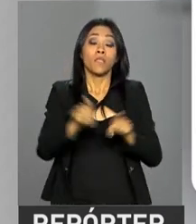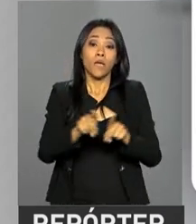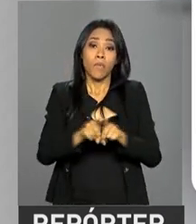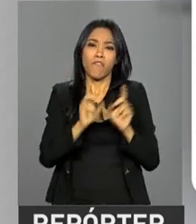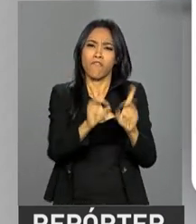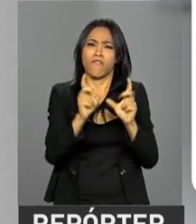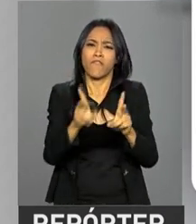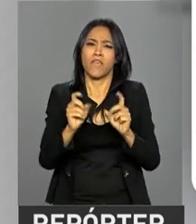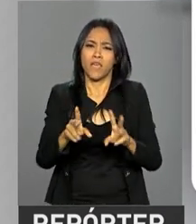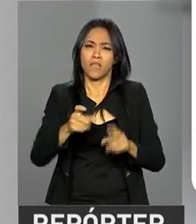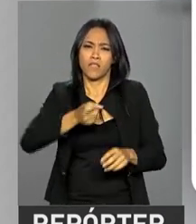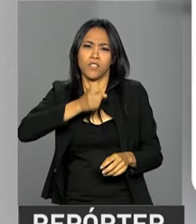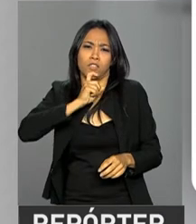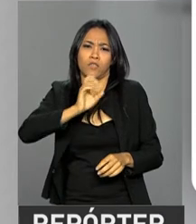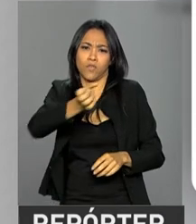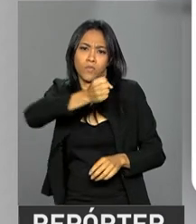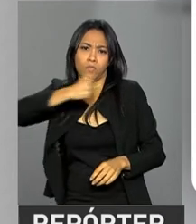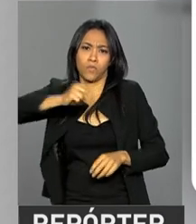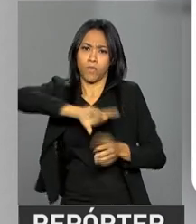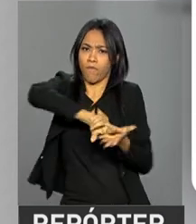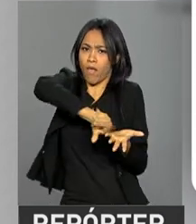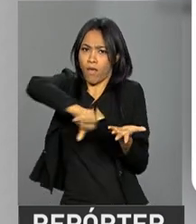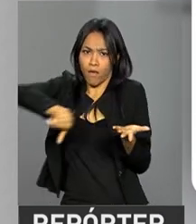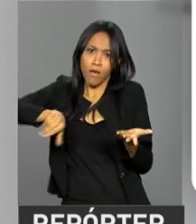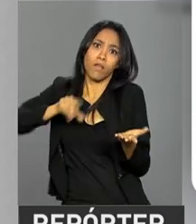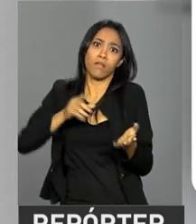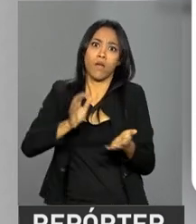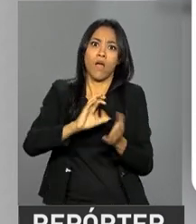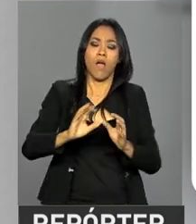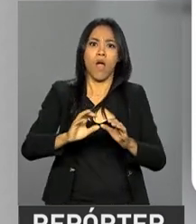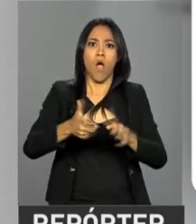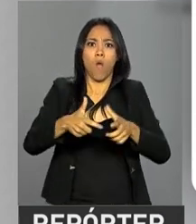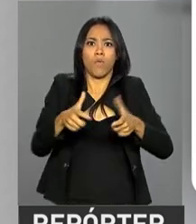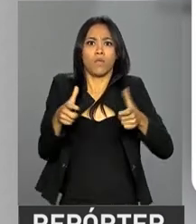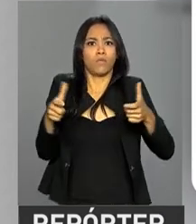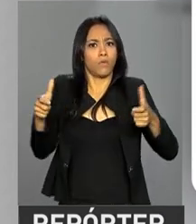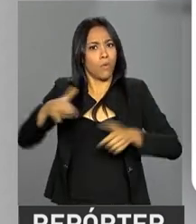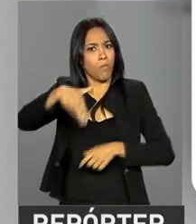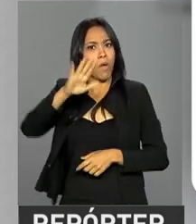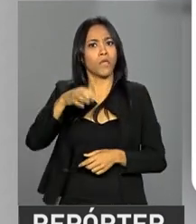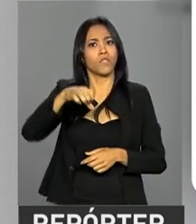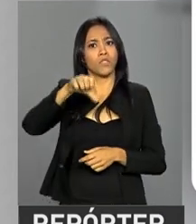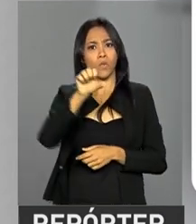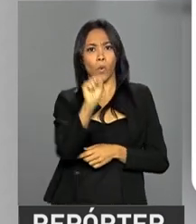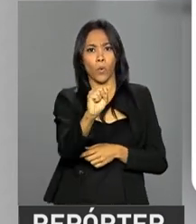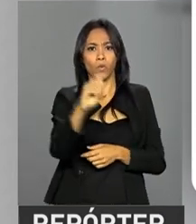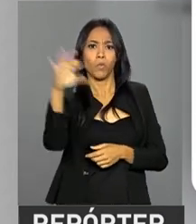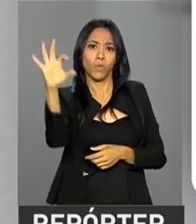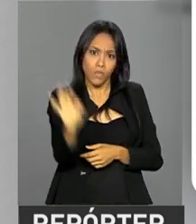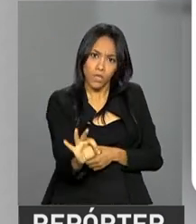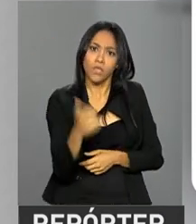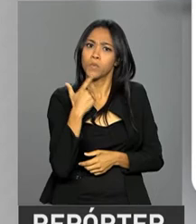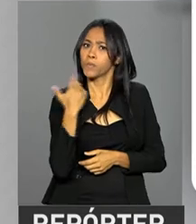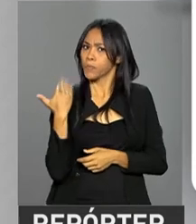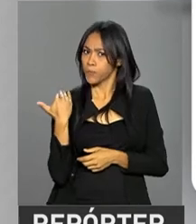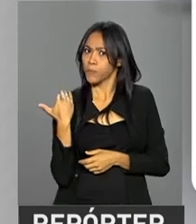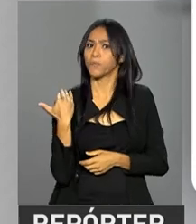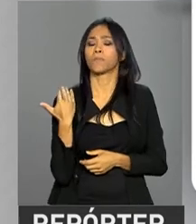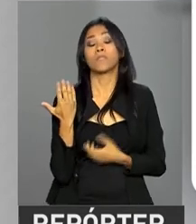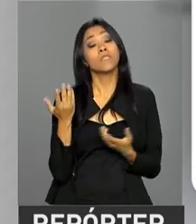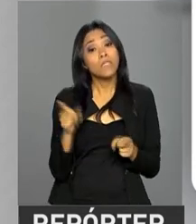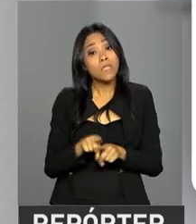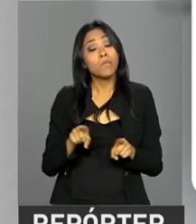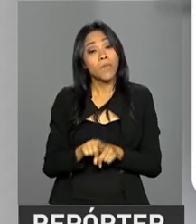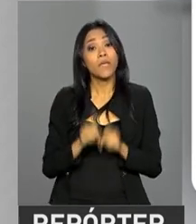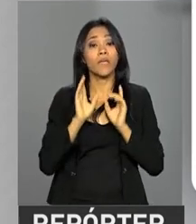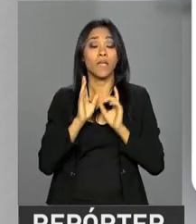país, destacou que a venda de eletrodomésticos no país cresceu mais de 8% aí recentemente. E ele